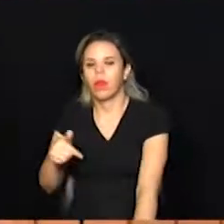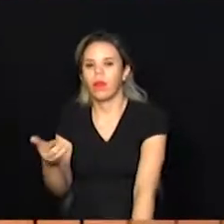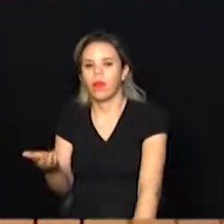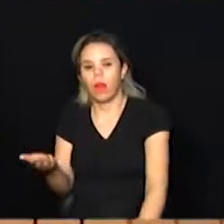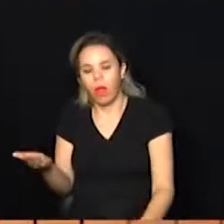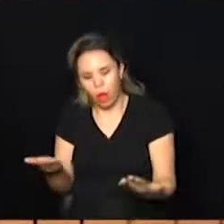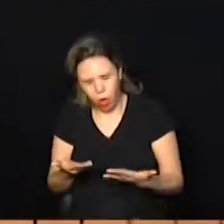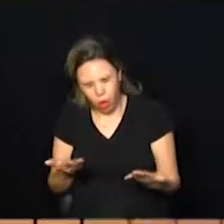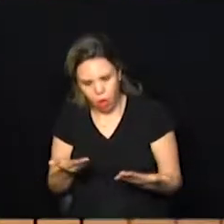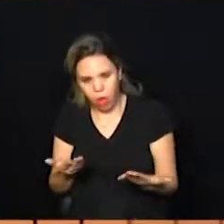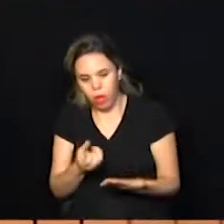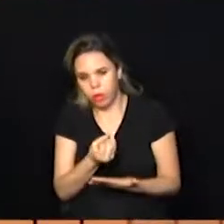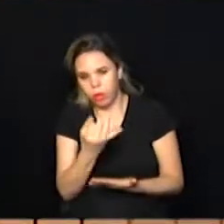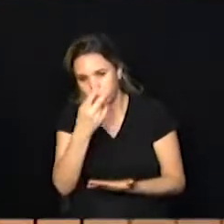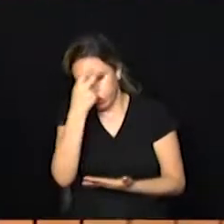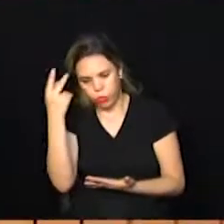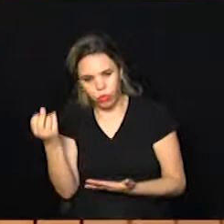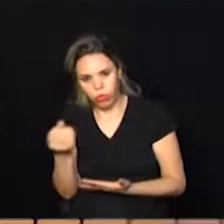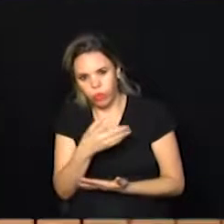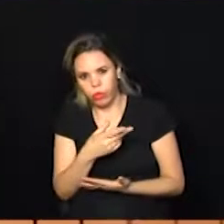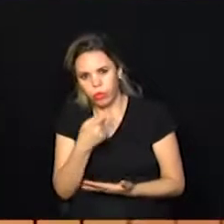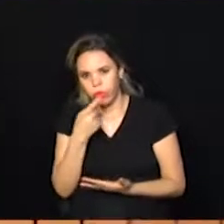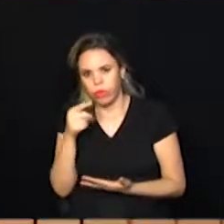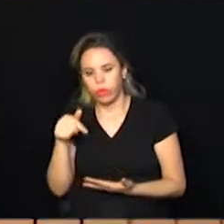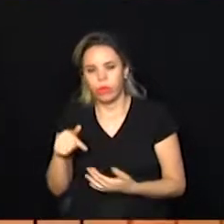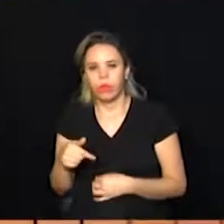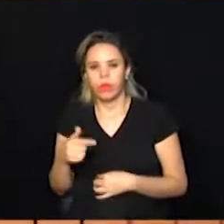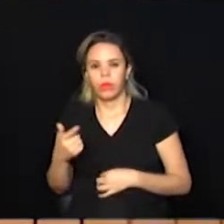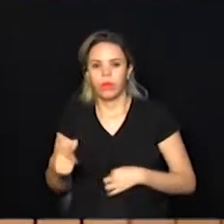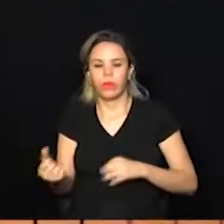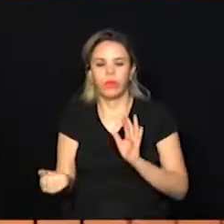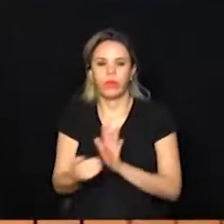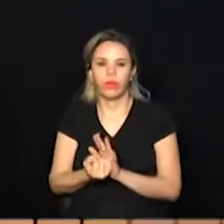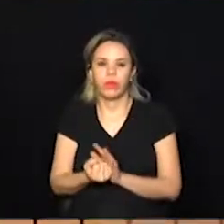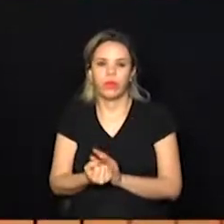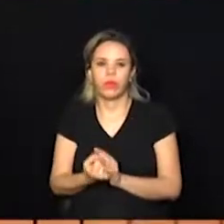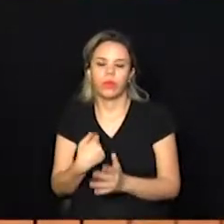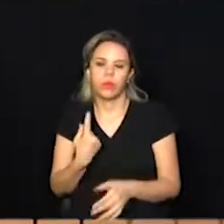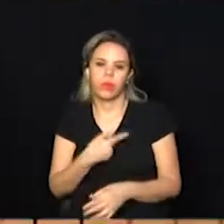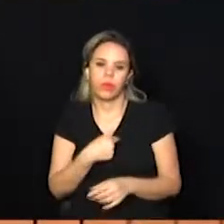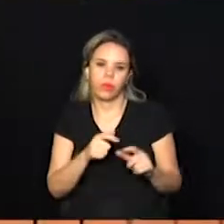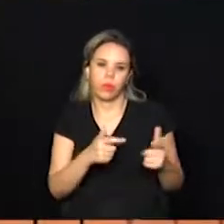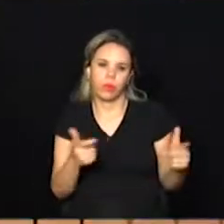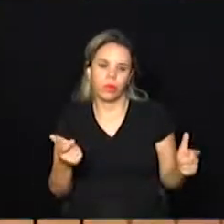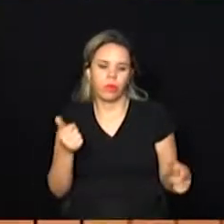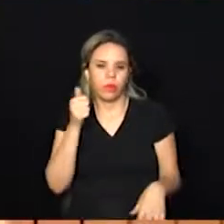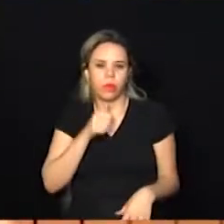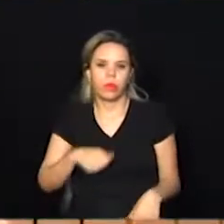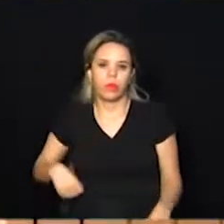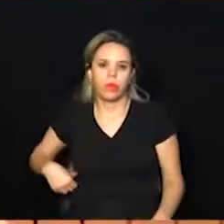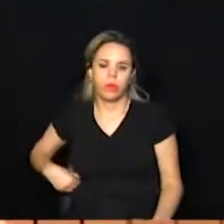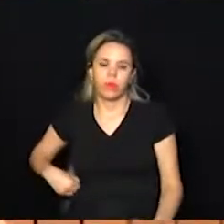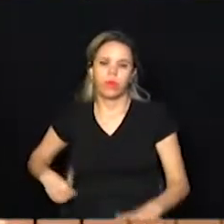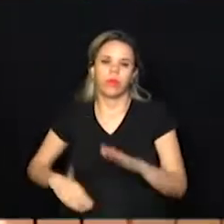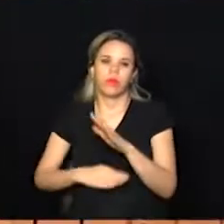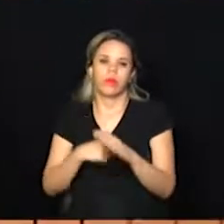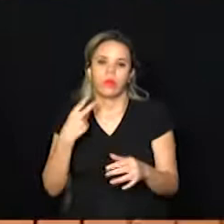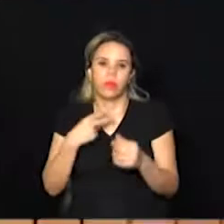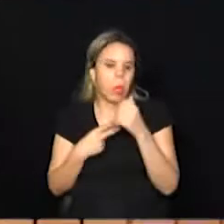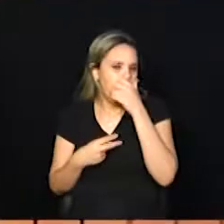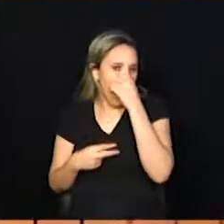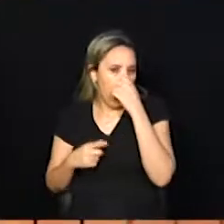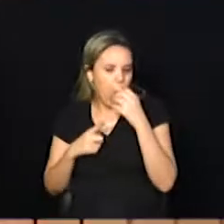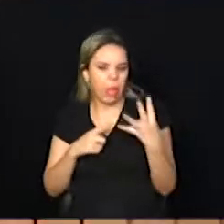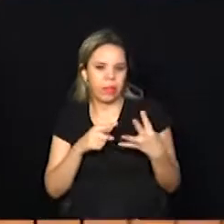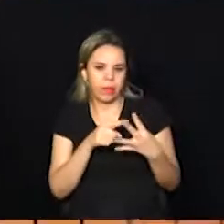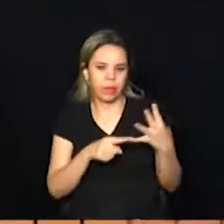nova composição, quero aqui marcar que a gente ampliou o número de mulheres na Câmara de Vereadores, hoje nós temos